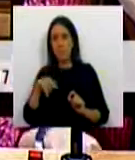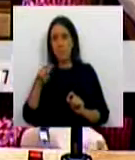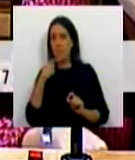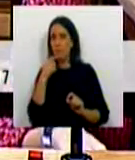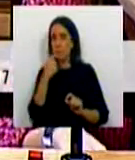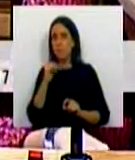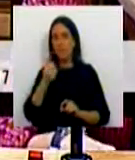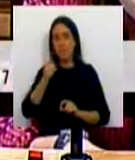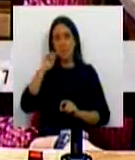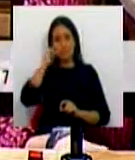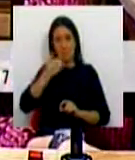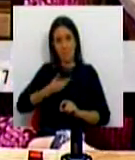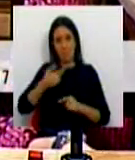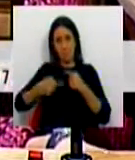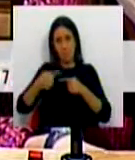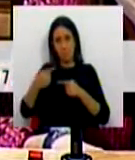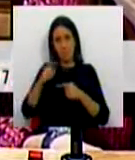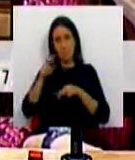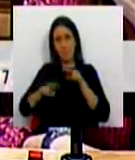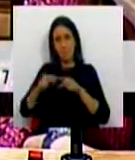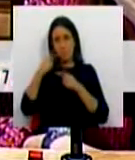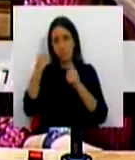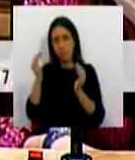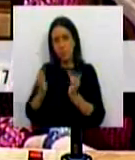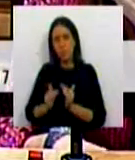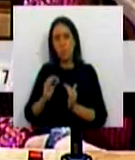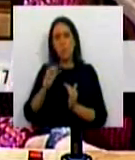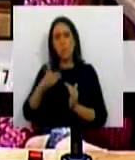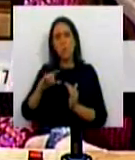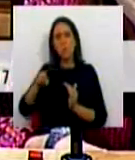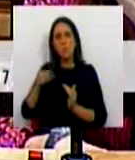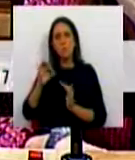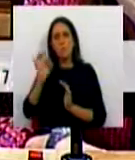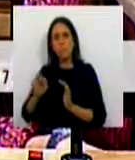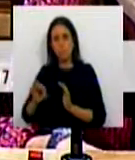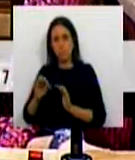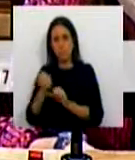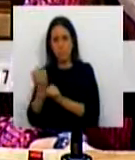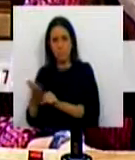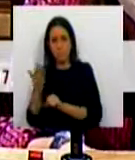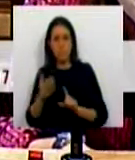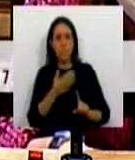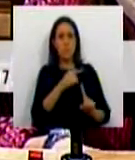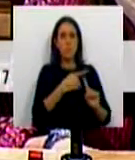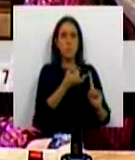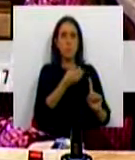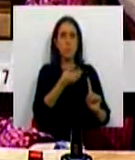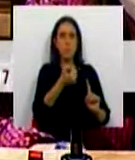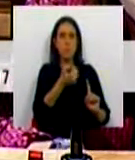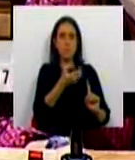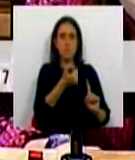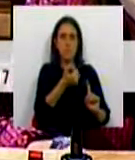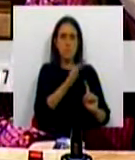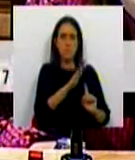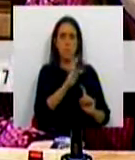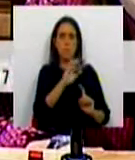públicas desceu para 2,8% do PIB, quando em 2015 era de 4,6%, são menos